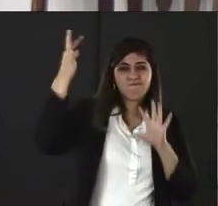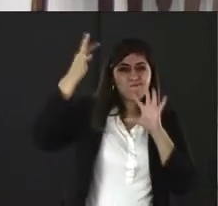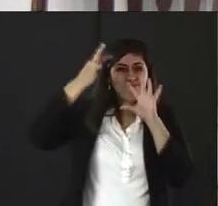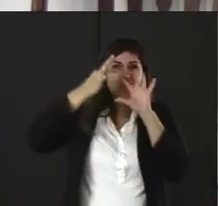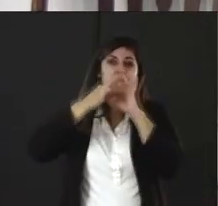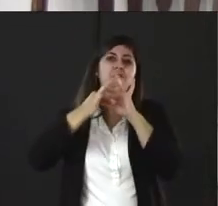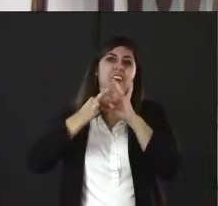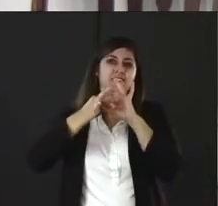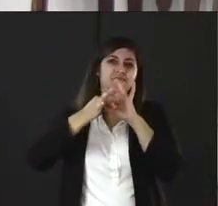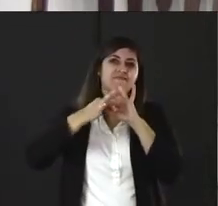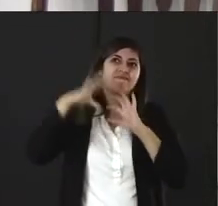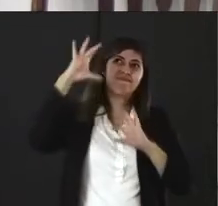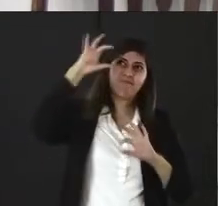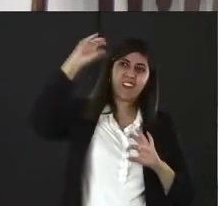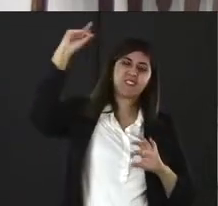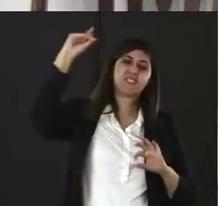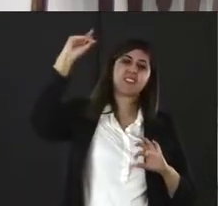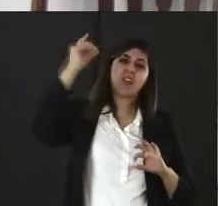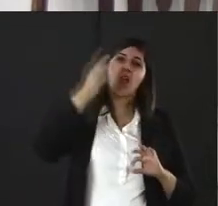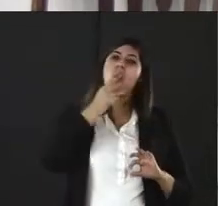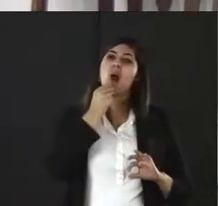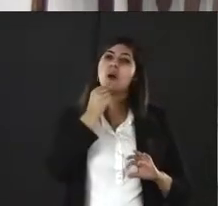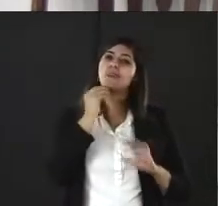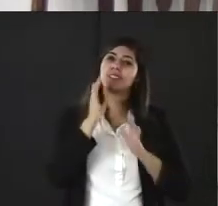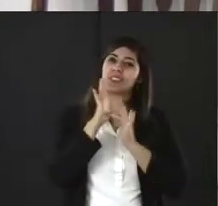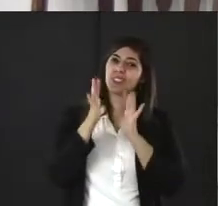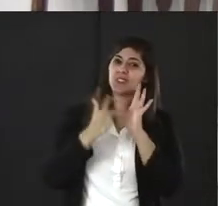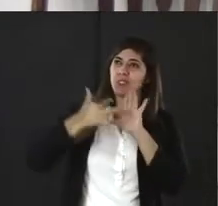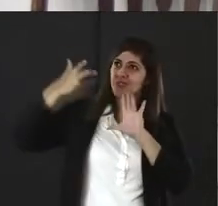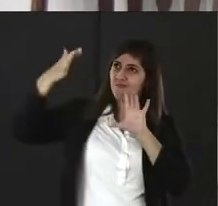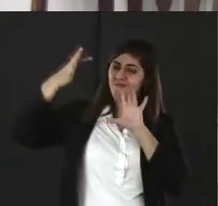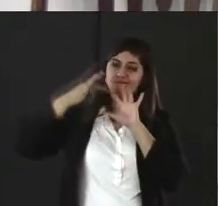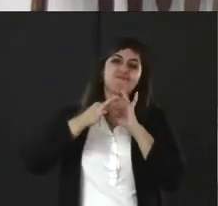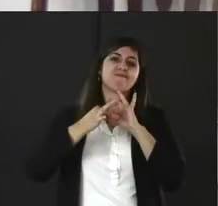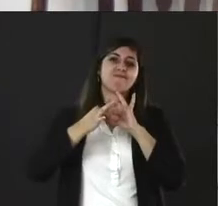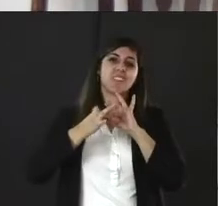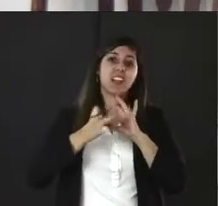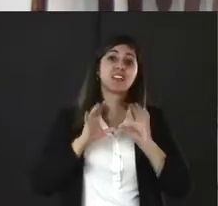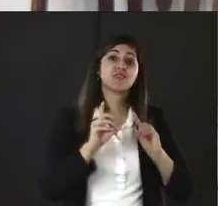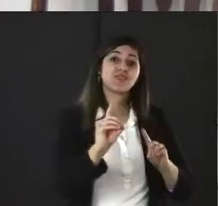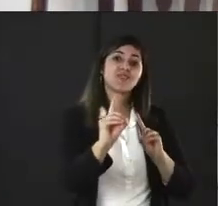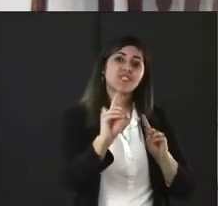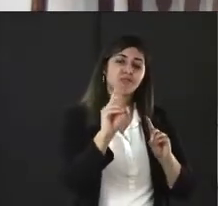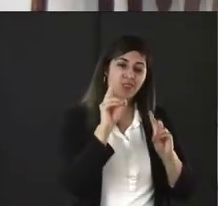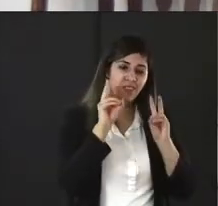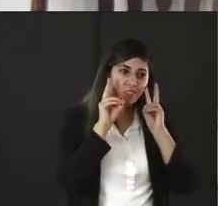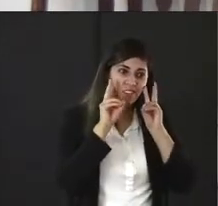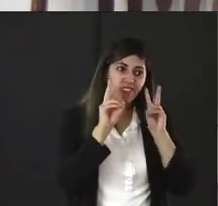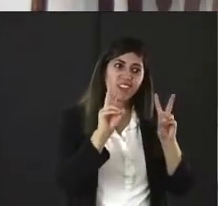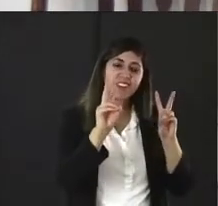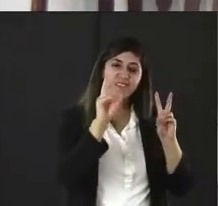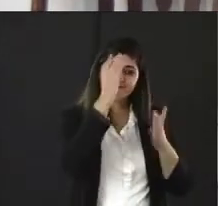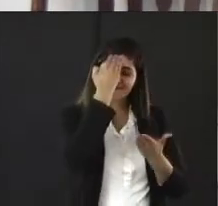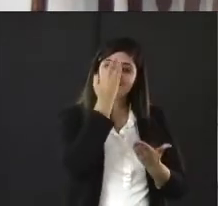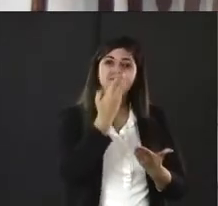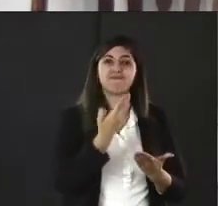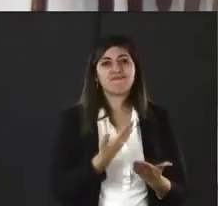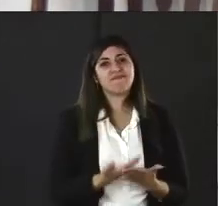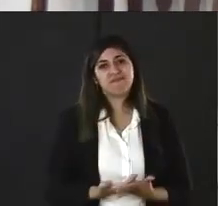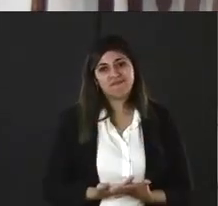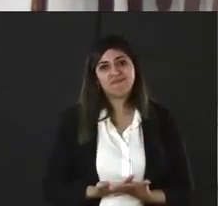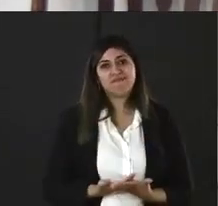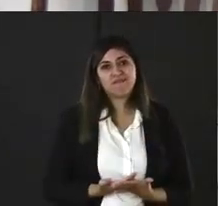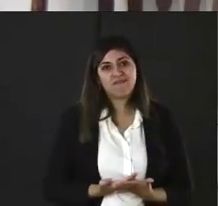entre deus e os homens e os discípulos viram então o sinal era o vetor para se chegar ao